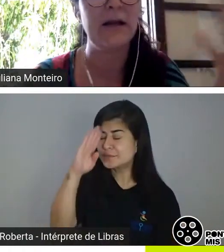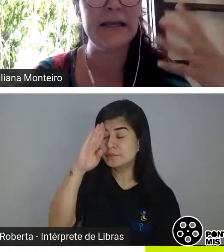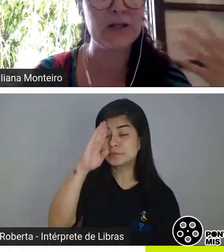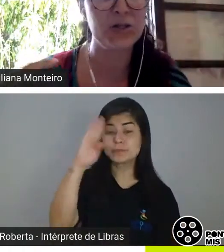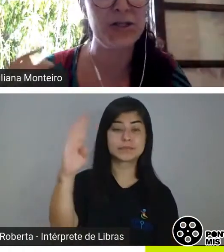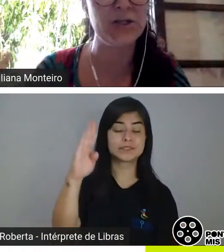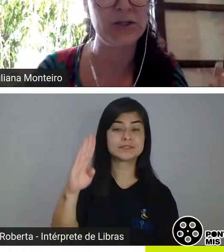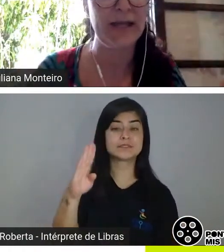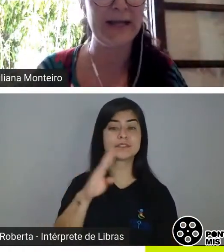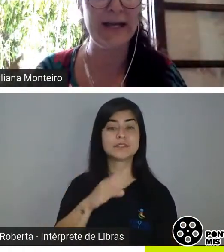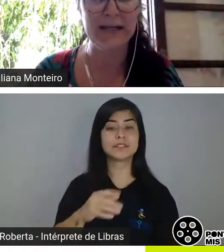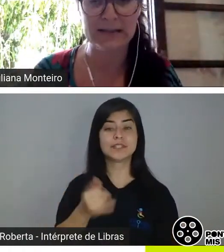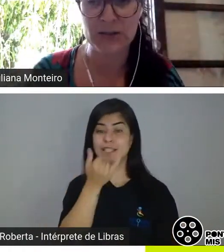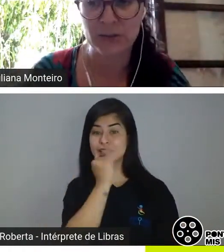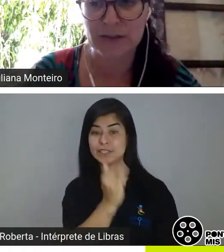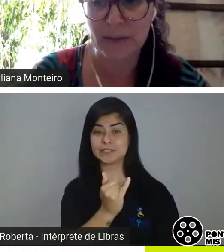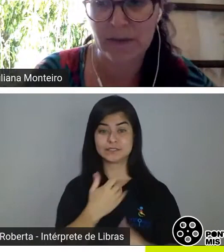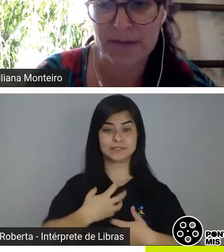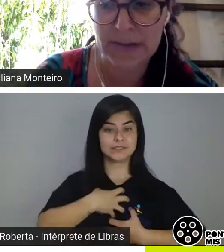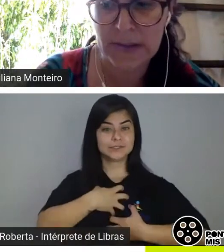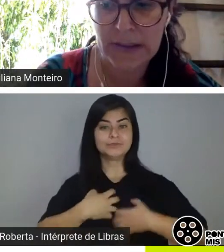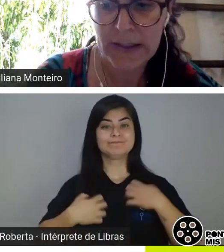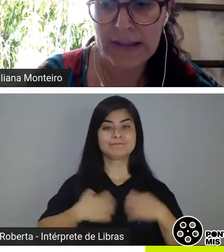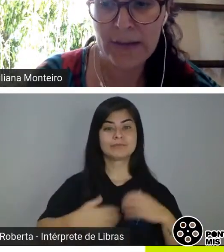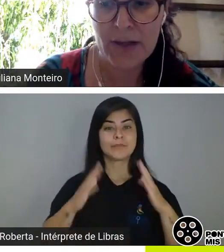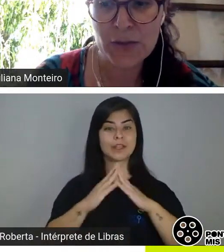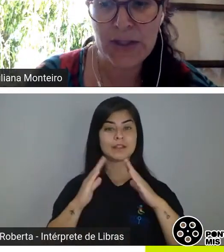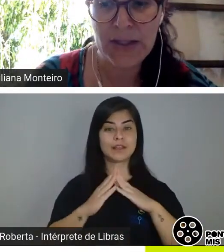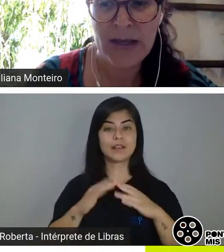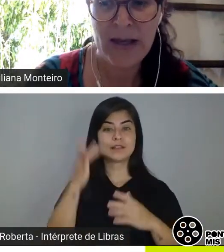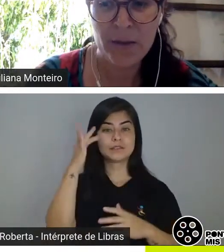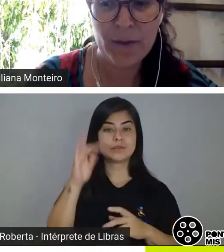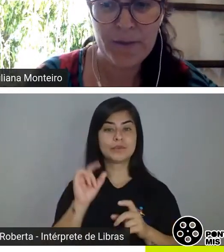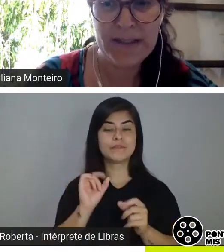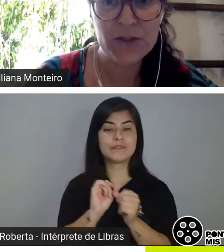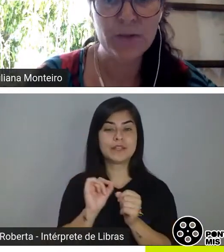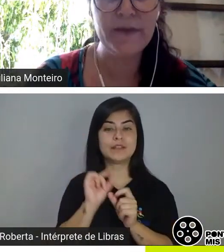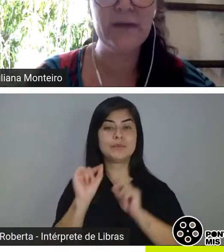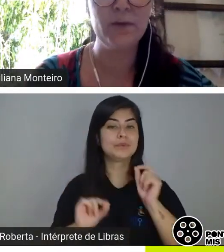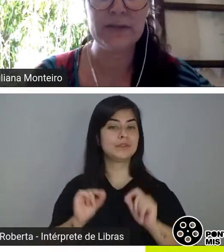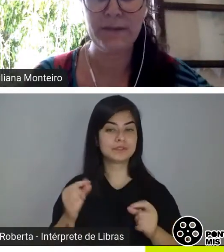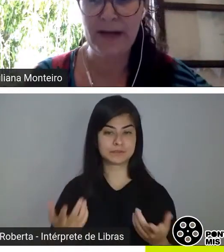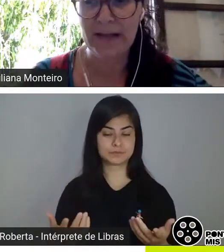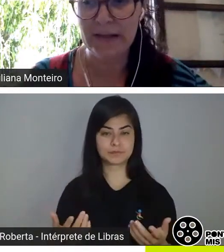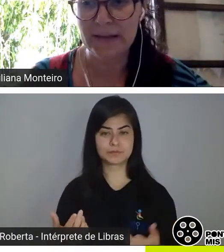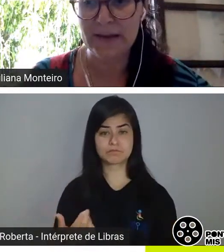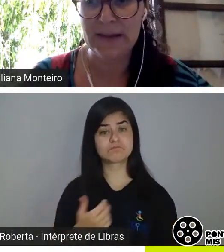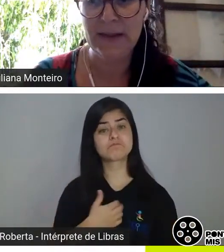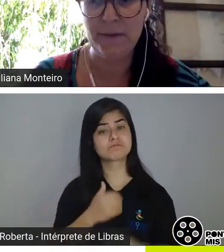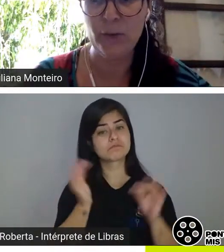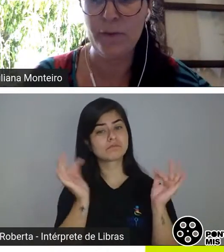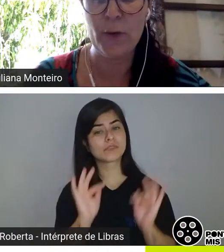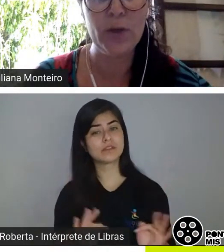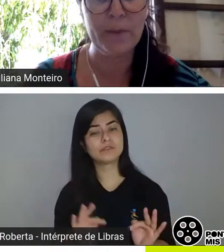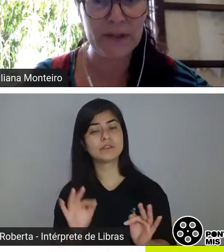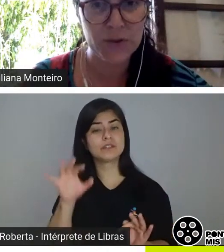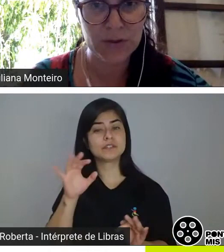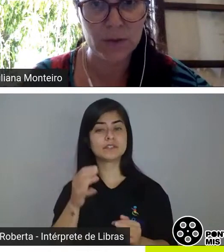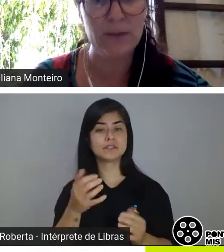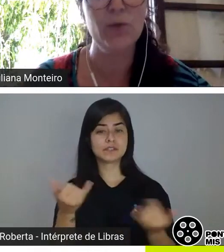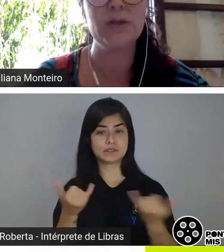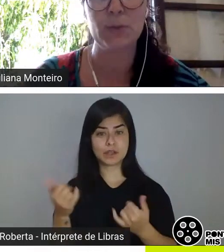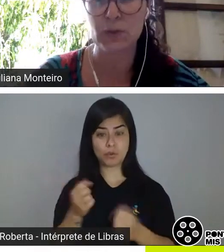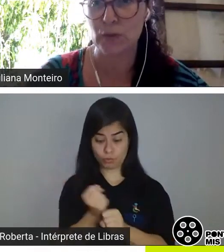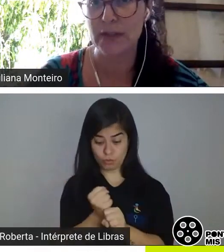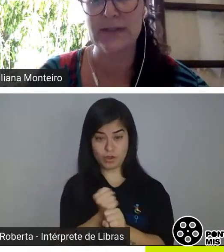As crianças, né? A energia de estar em casa, de não saber o que fazer. Então, eu acho que... Eu fico feliz de ouvir que você fala que não foi um ano